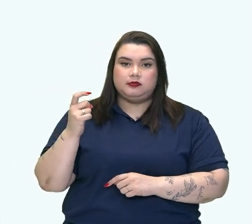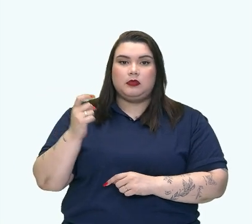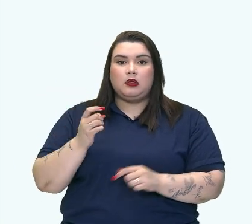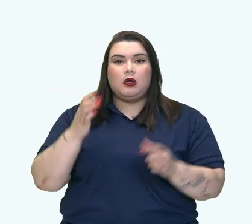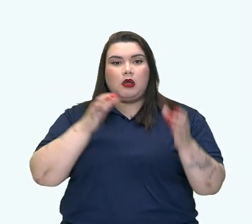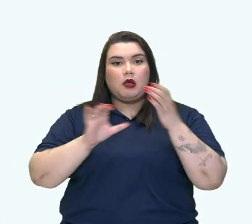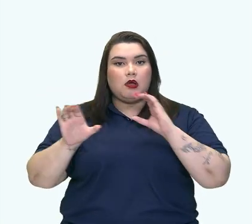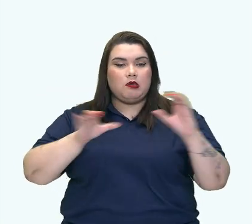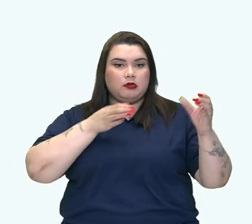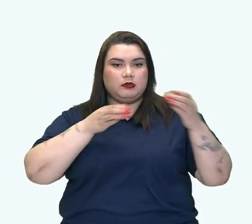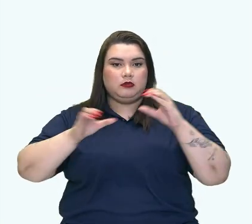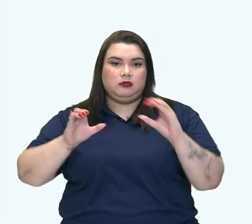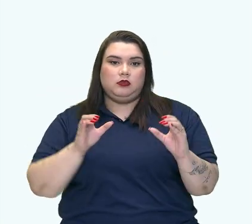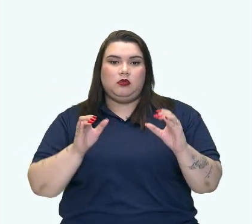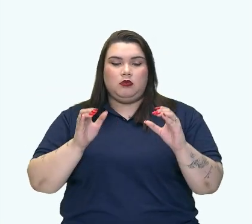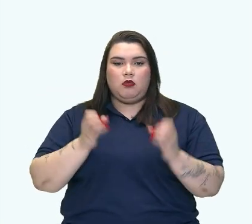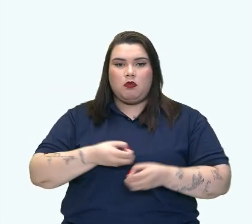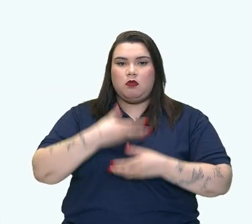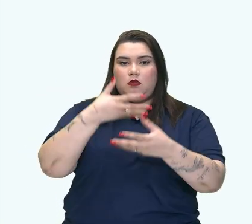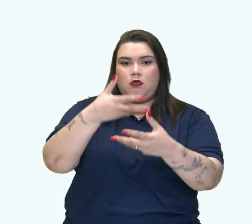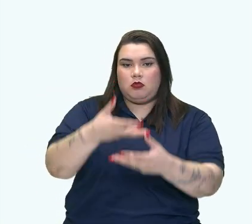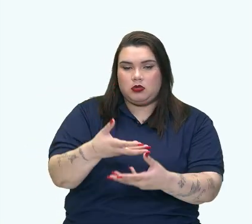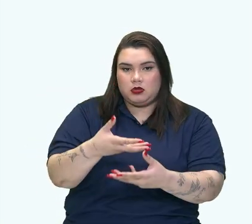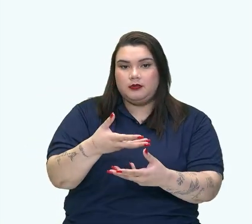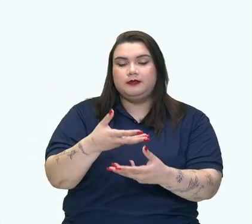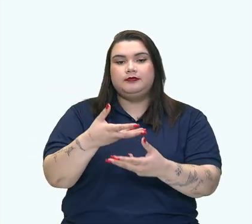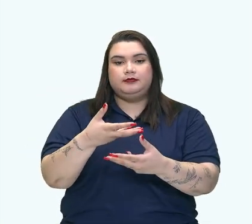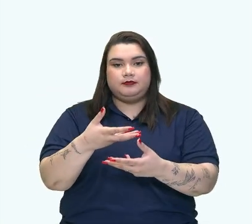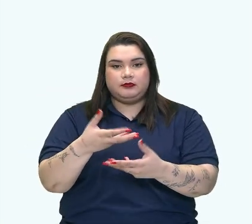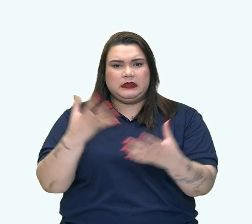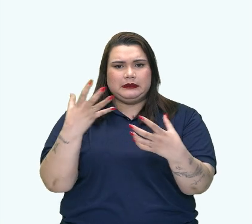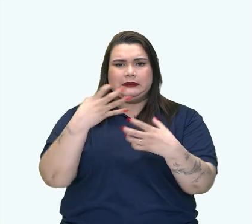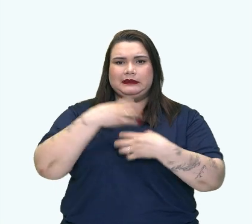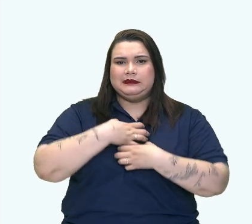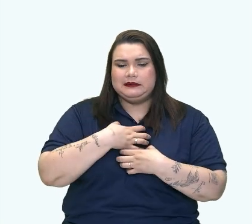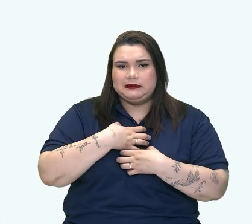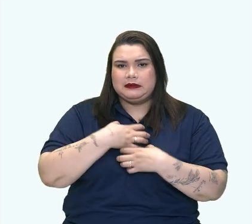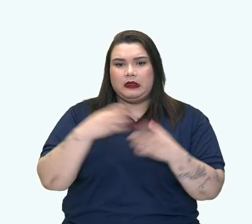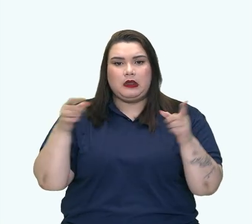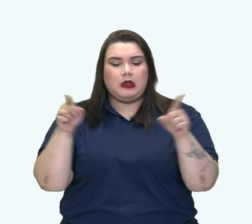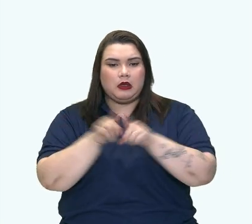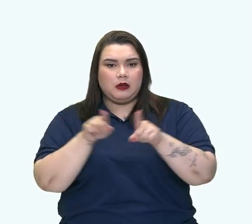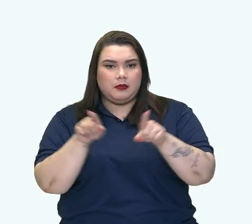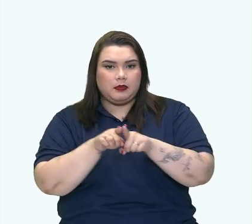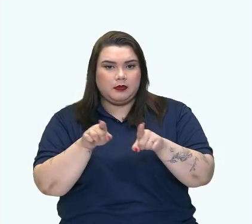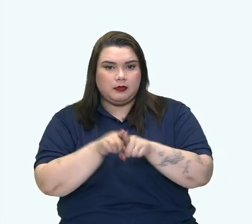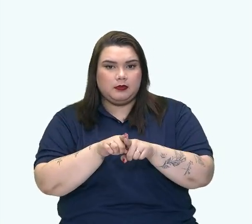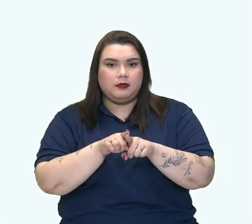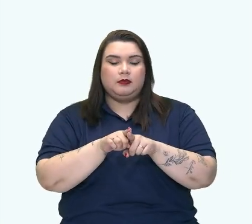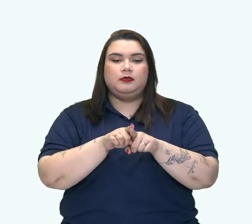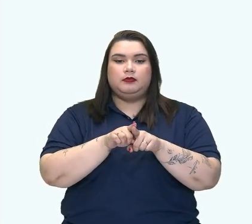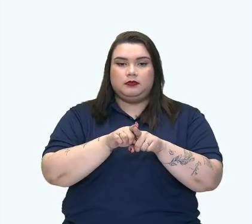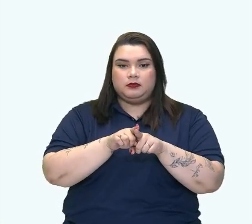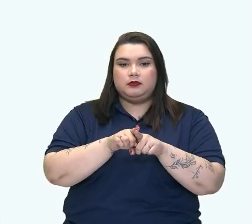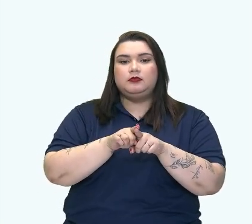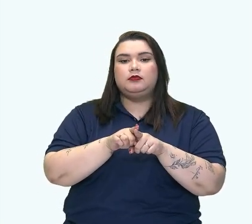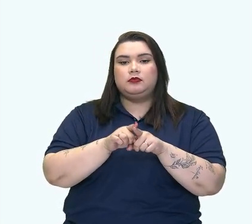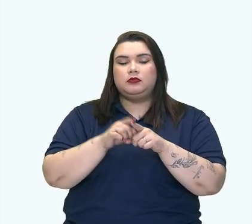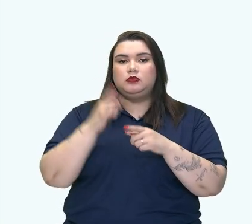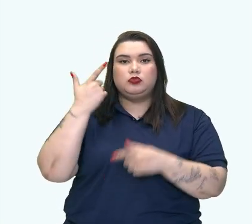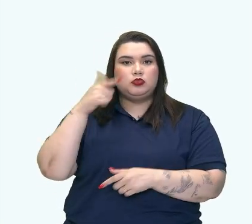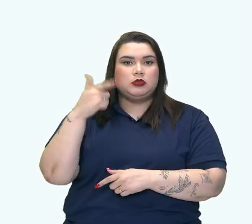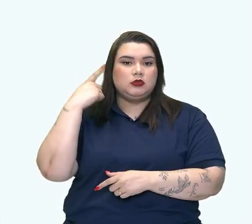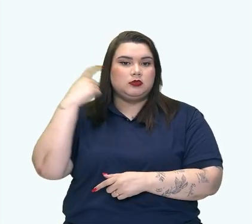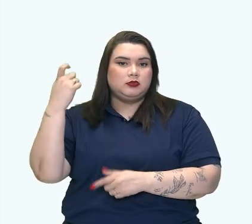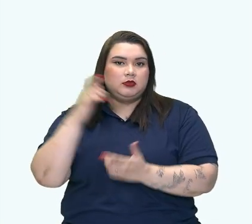Cantem, contem, vocalização, tensão, também, tom, bem, sem